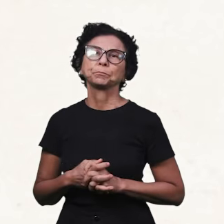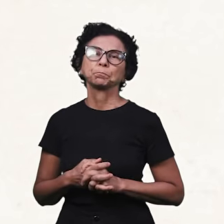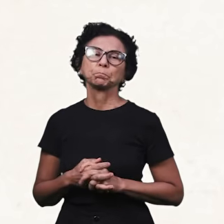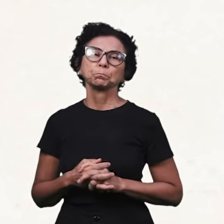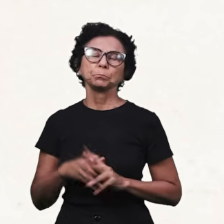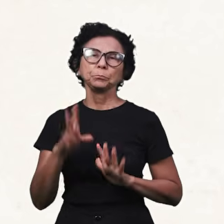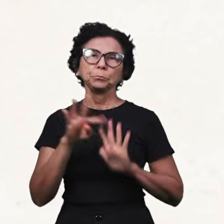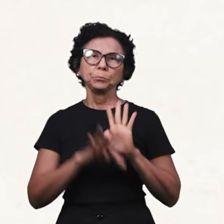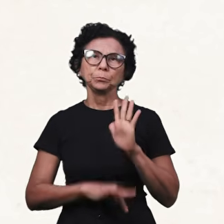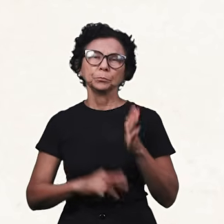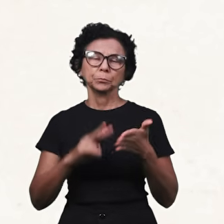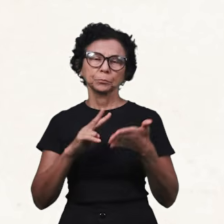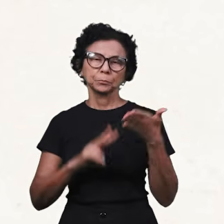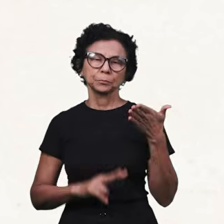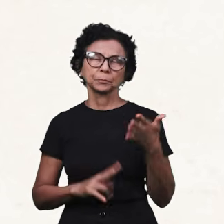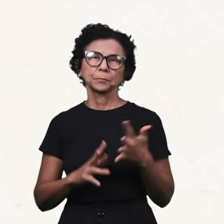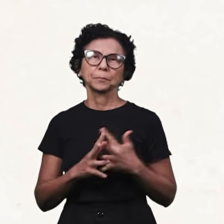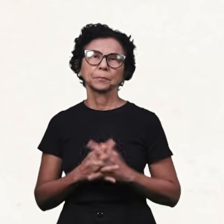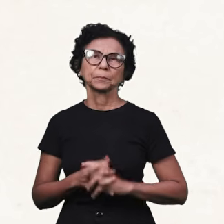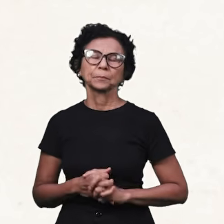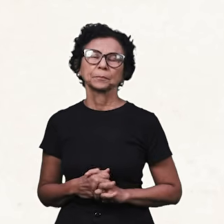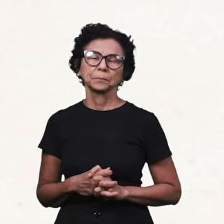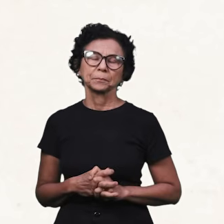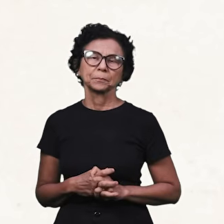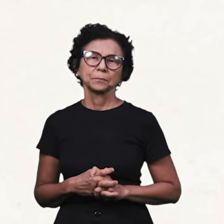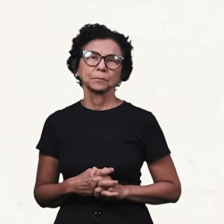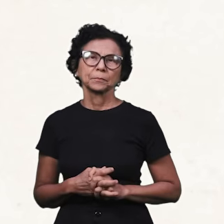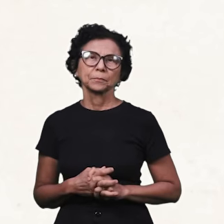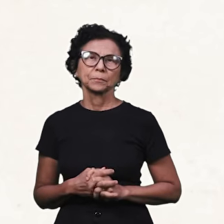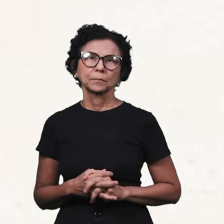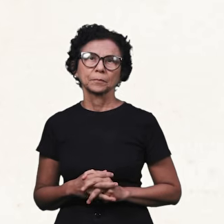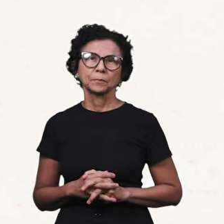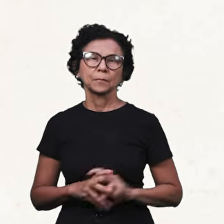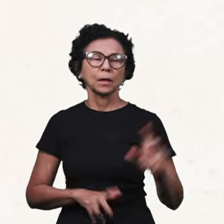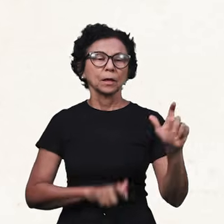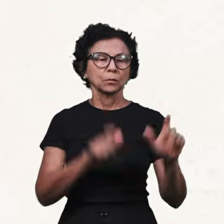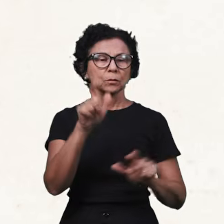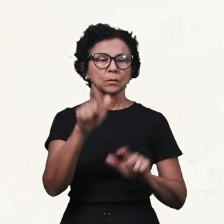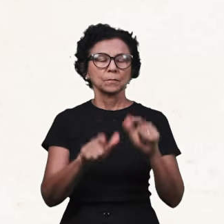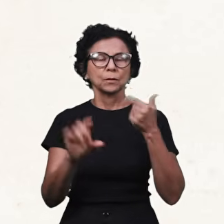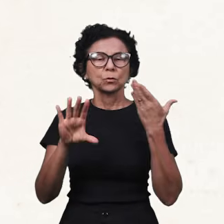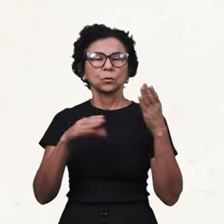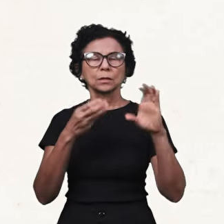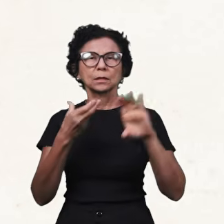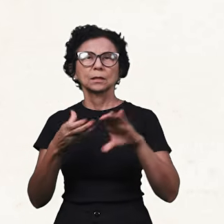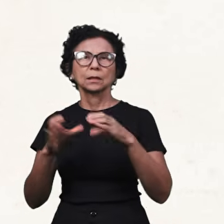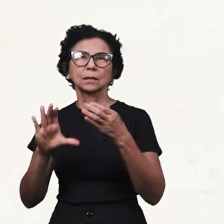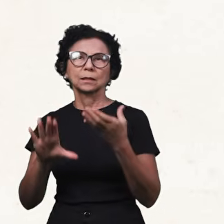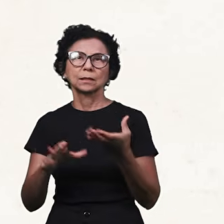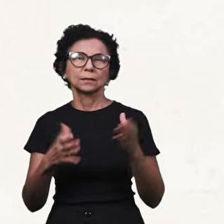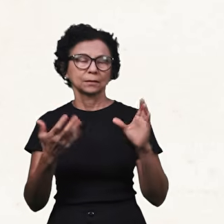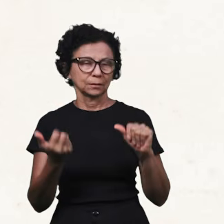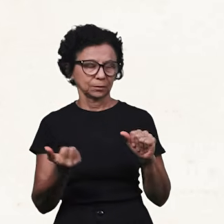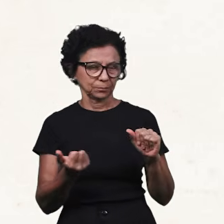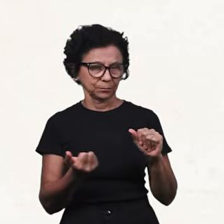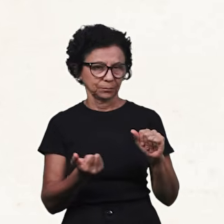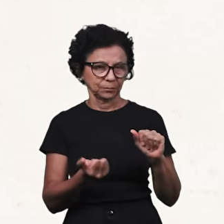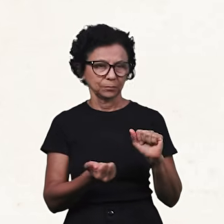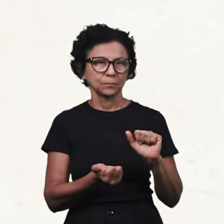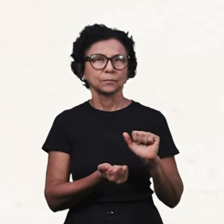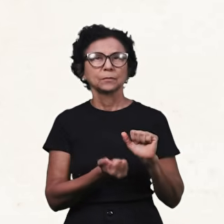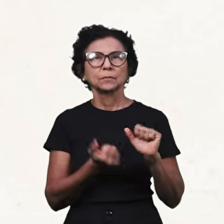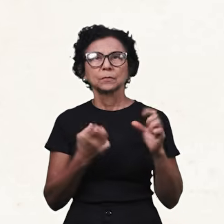Salmos 87, versículo 7. E os cantores e tocadores de instrumentos entoarão. Todas as